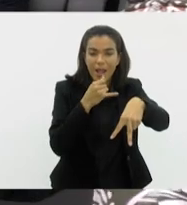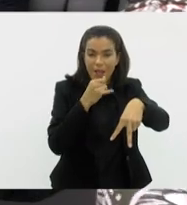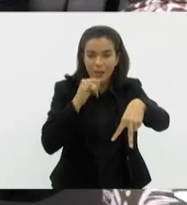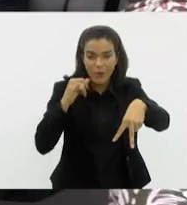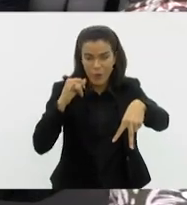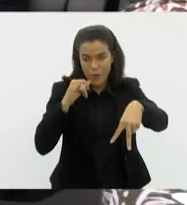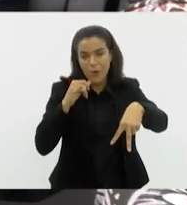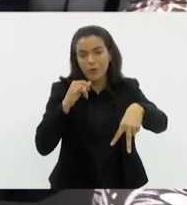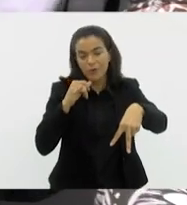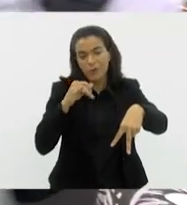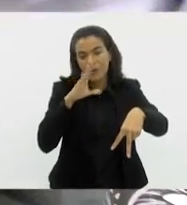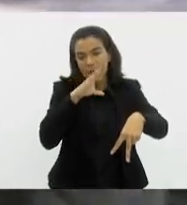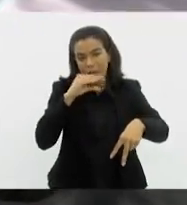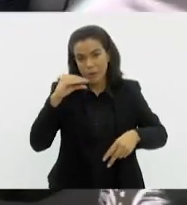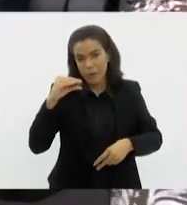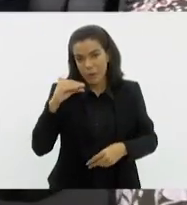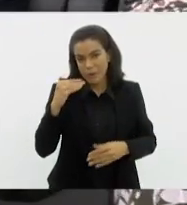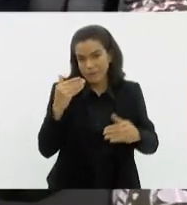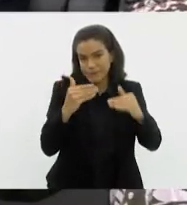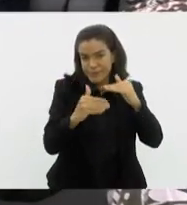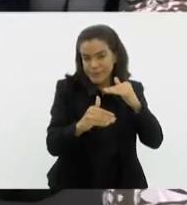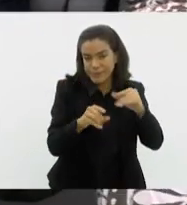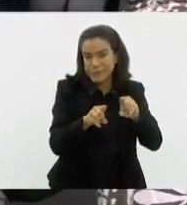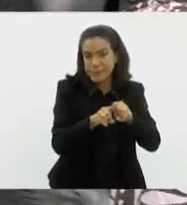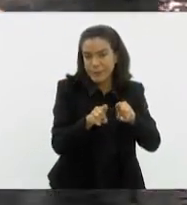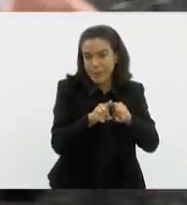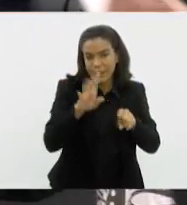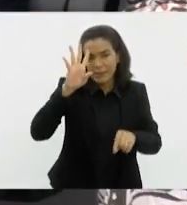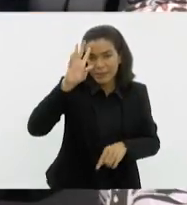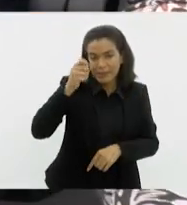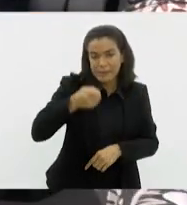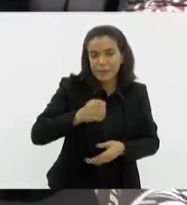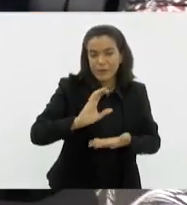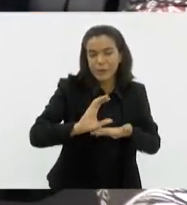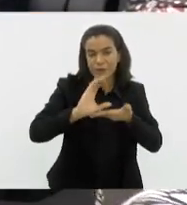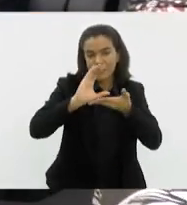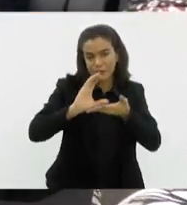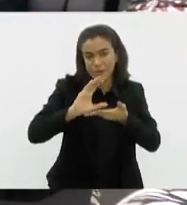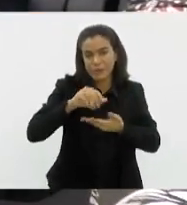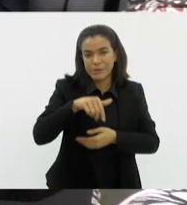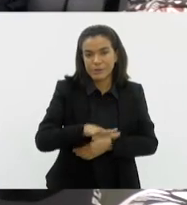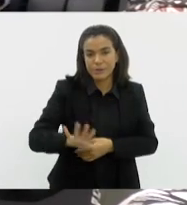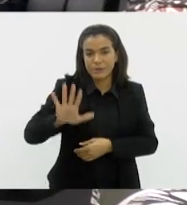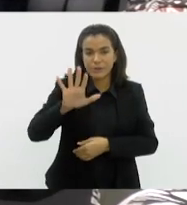E temos aí essa resolução do Conselho Nacional de Justiça, que é taxativa.